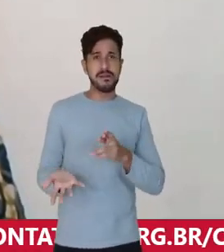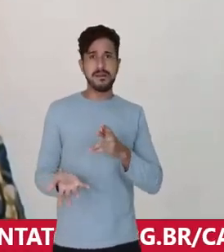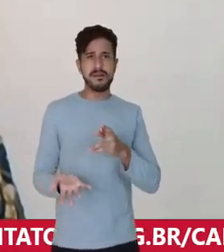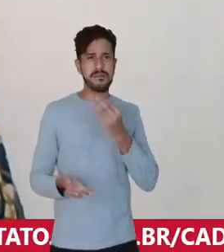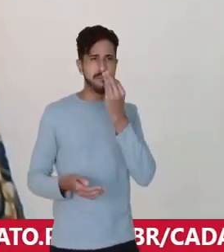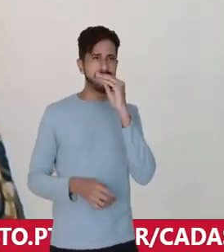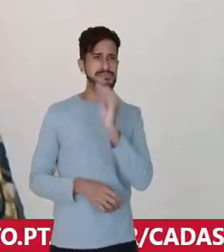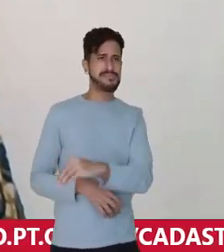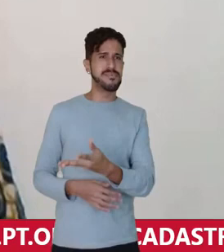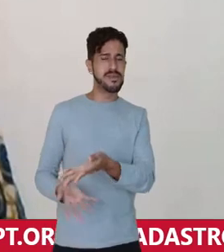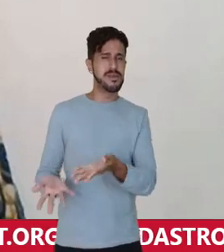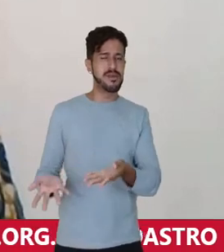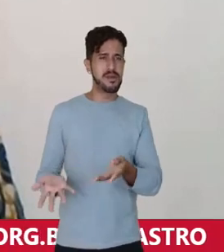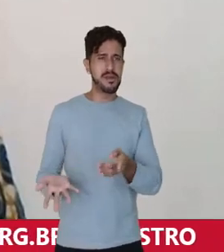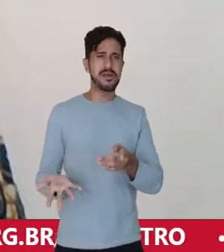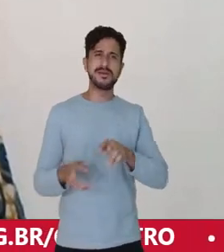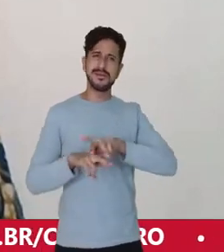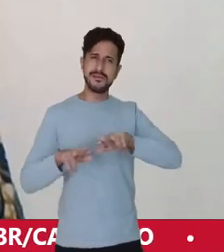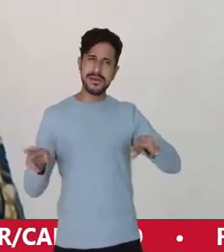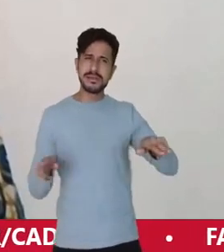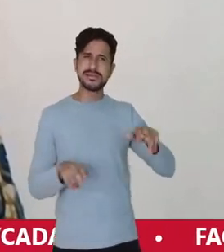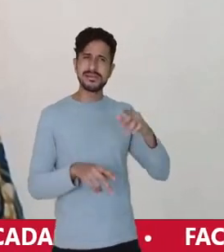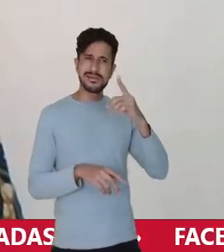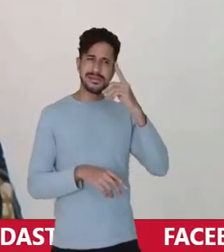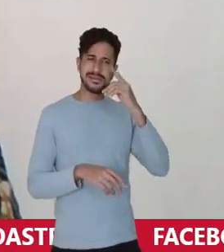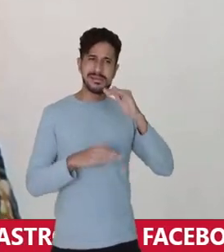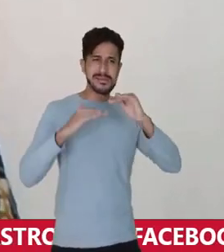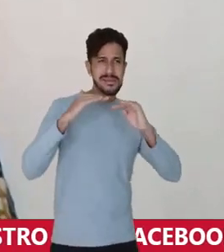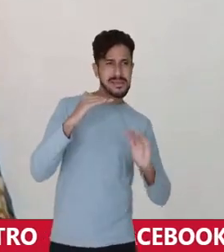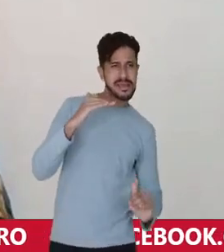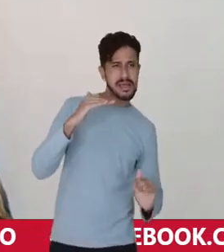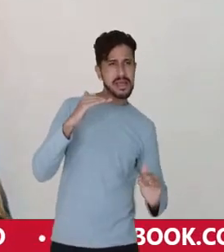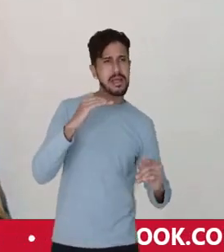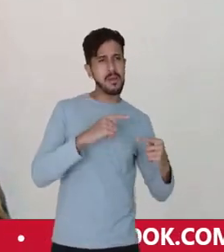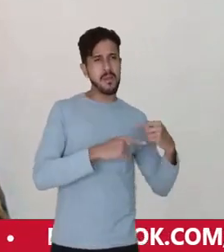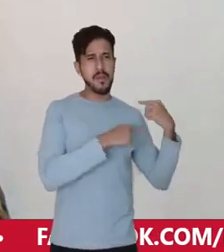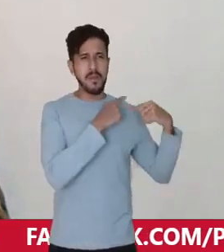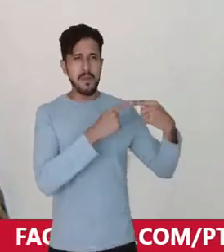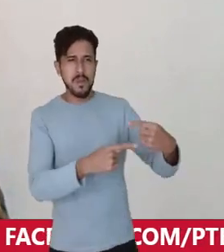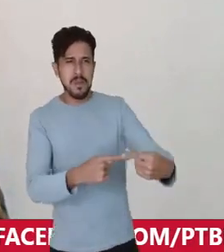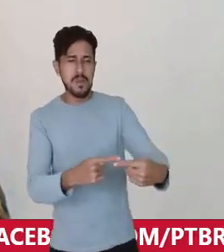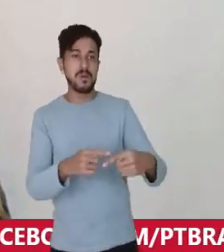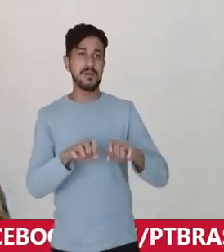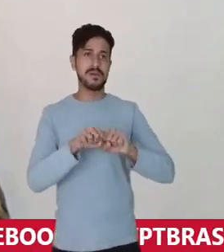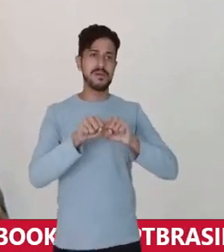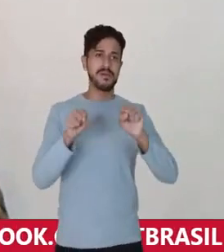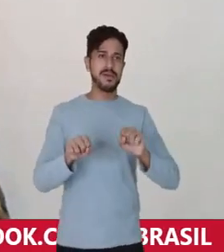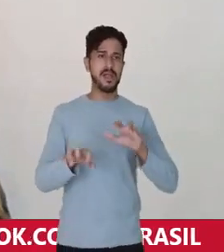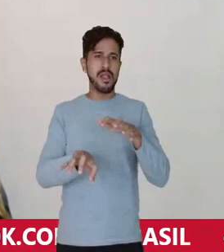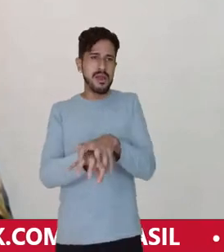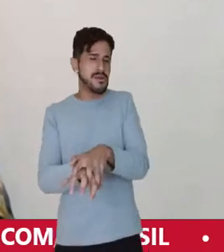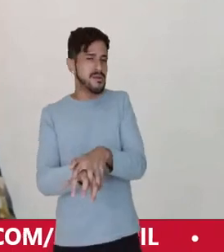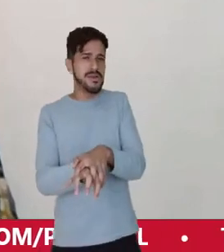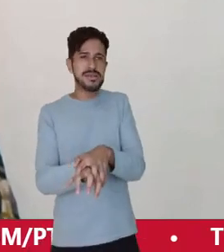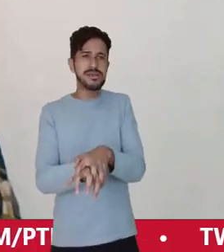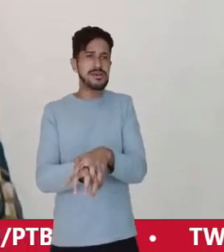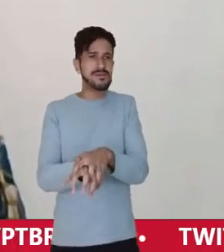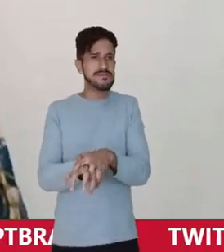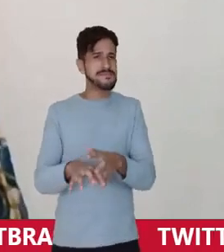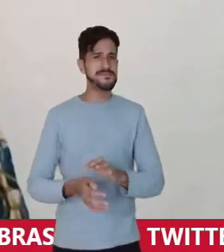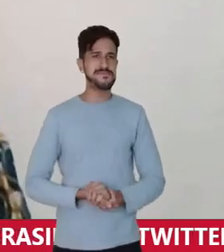e negligente, porque essas desigualdades elas estão herdadas nesse sistema colonial que nos testa o tempo todo.